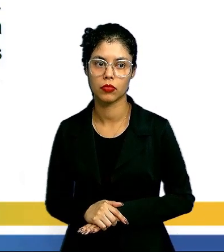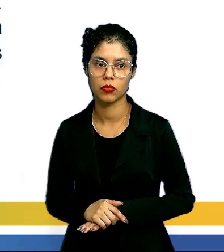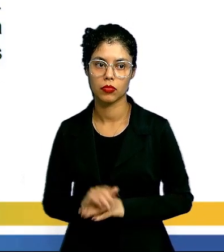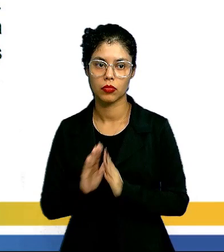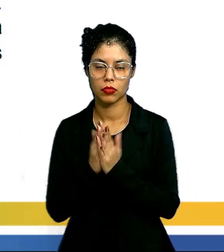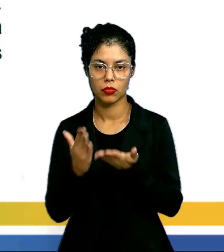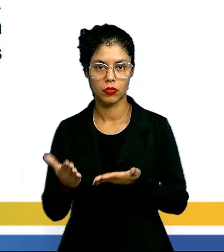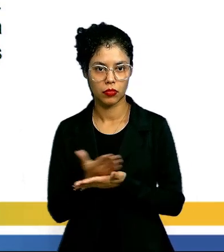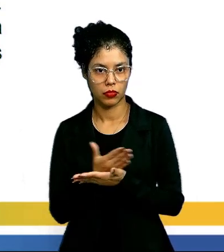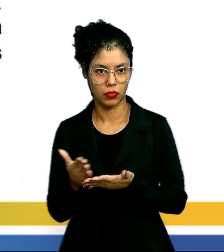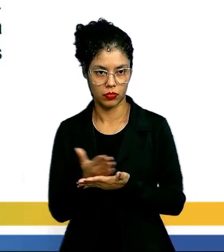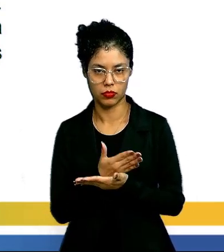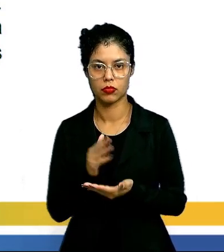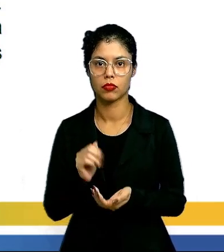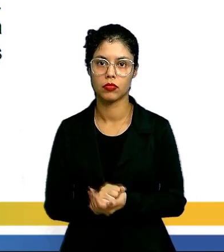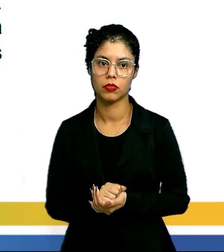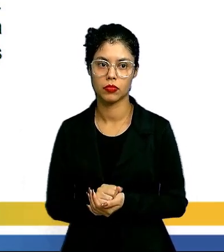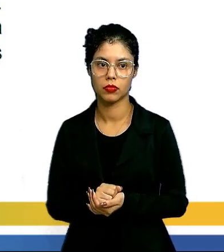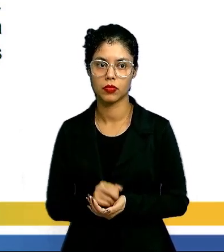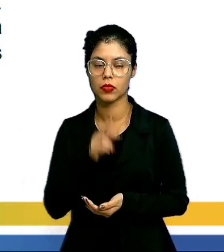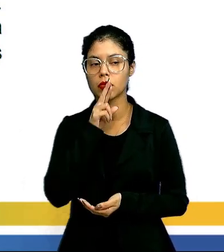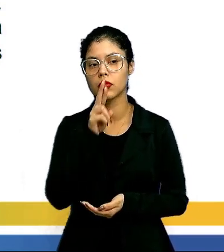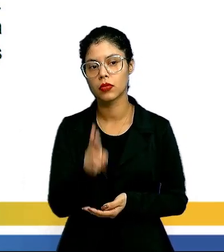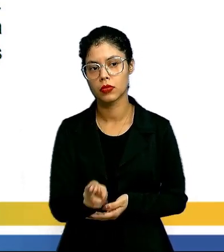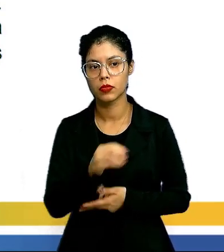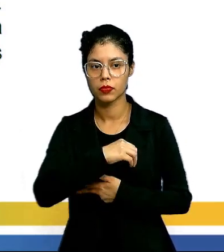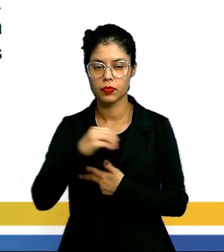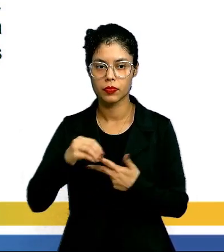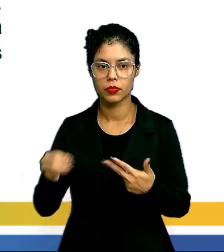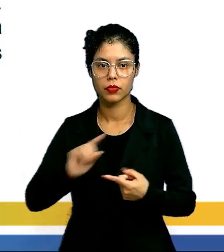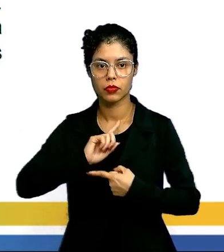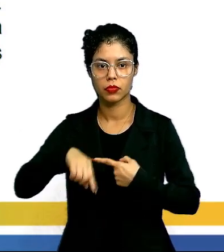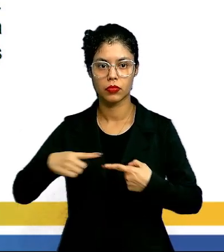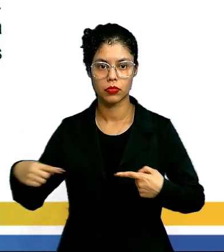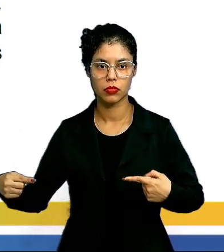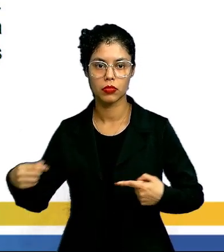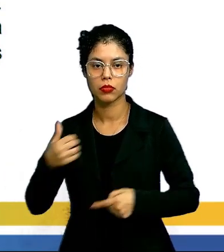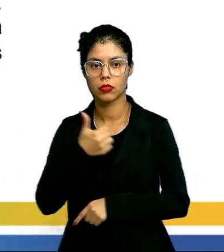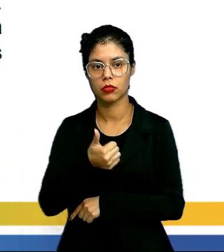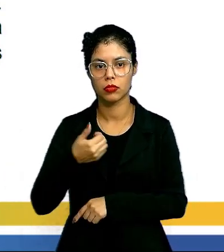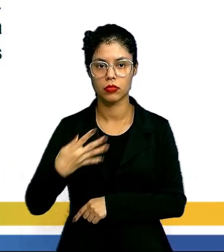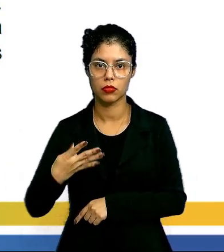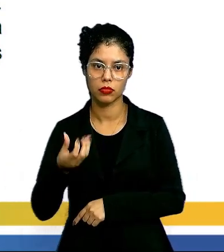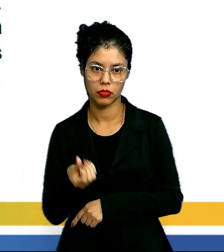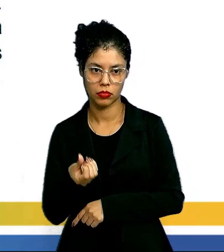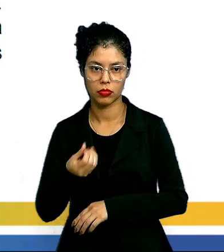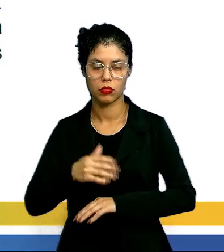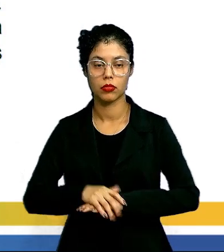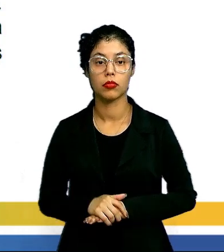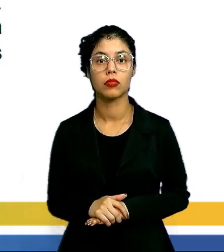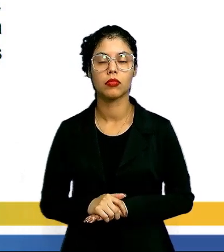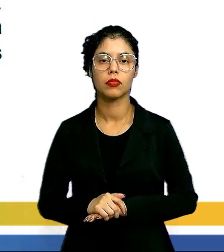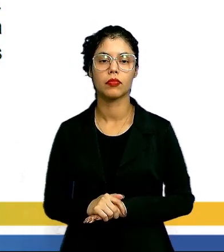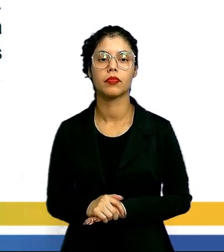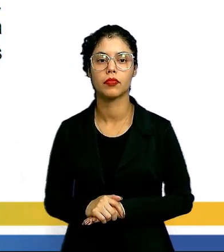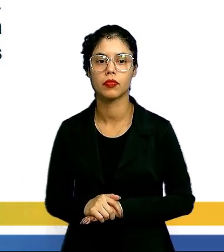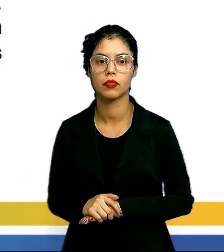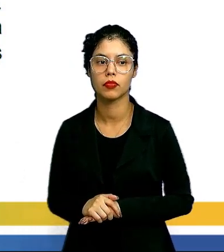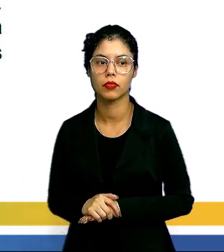Abram o livro de vocês, é o nosso livro Resolva Enem, da página verde, é o nosso livro número 1. Lá na